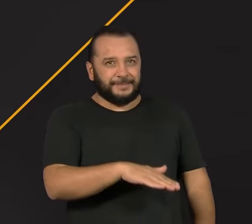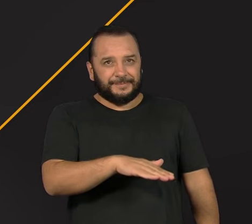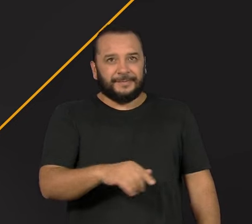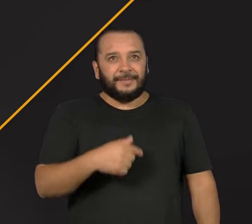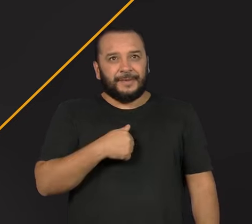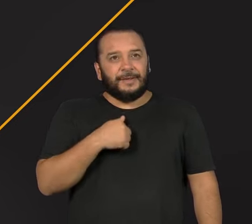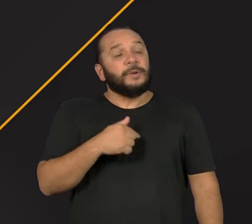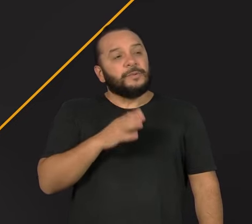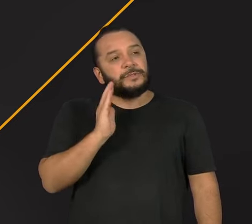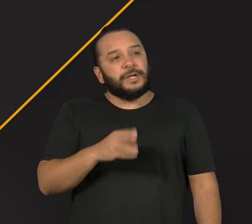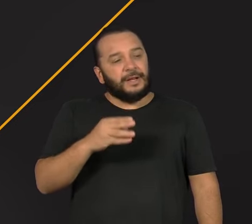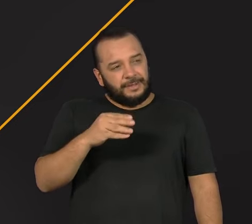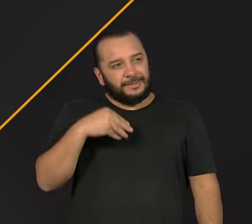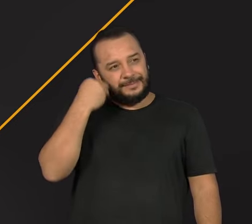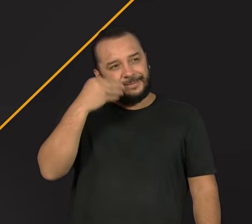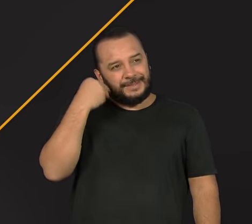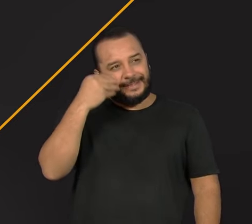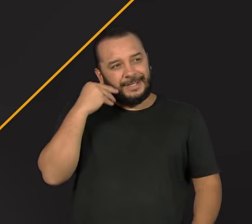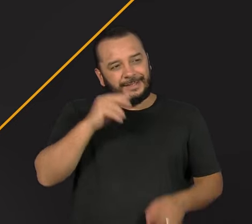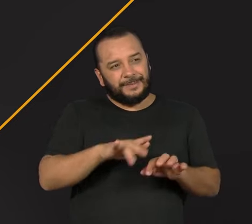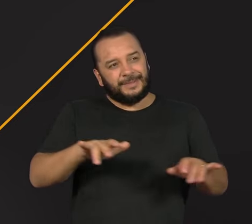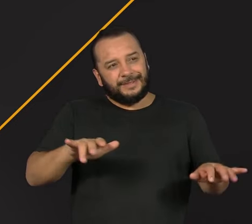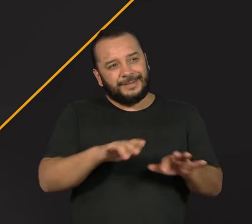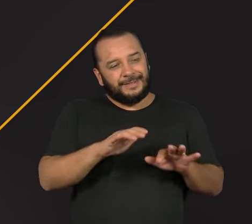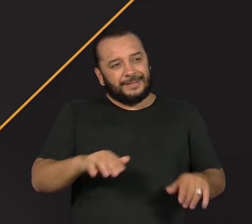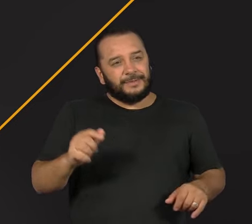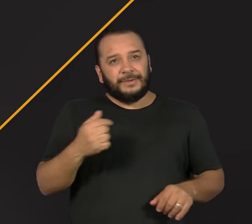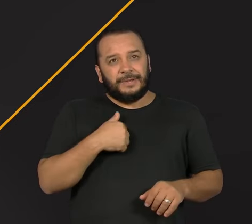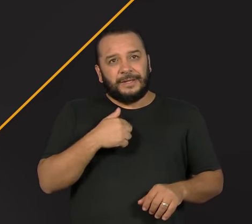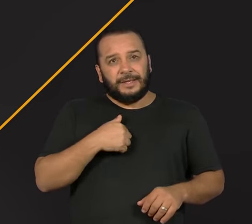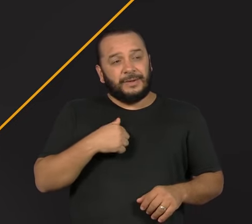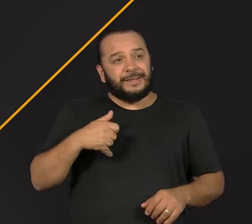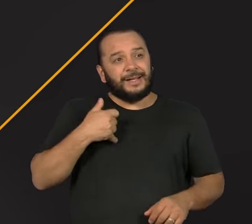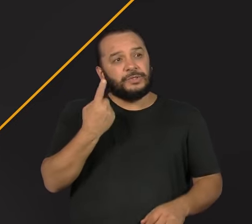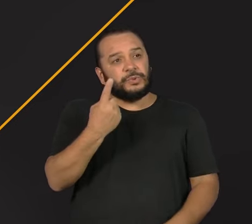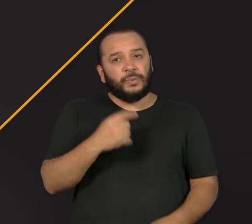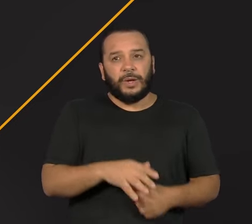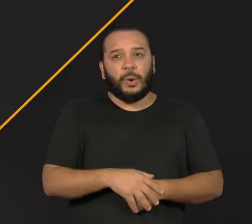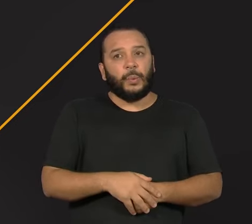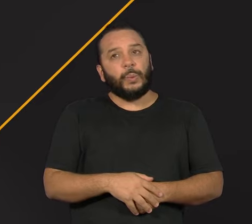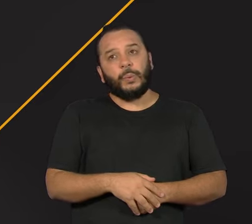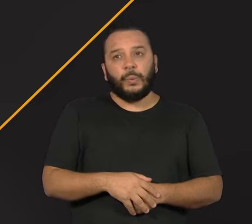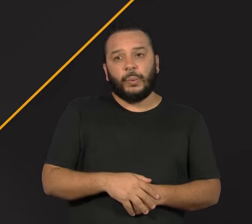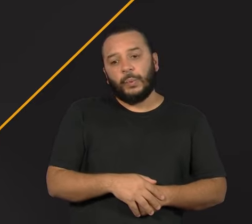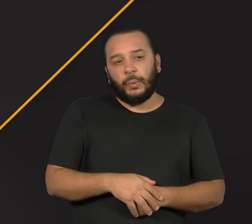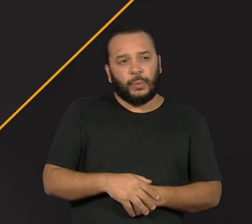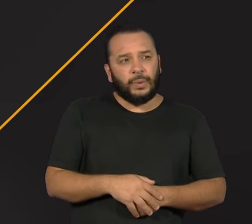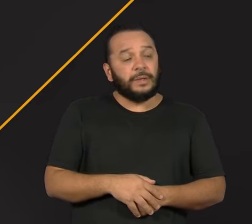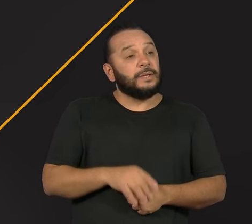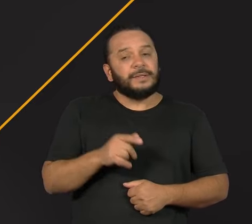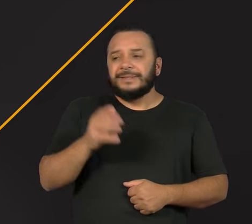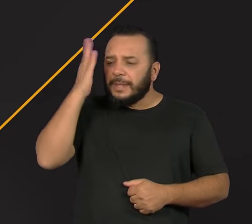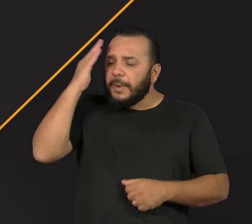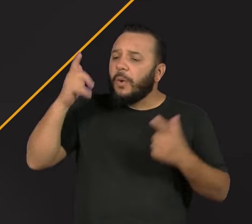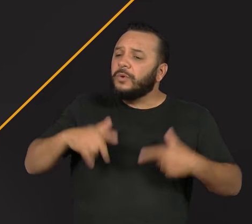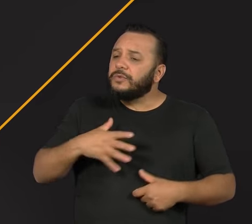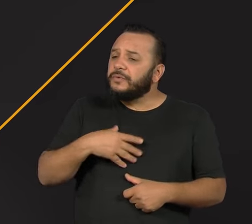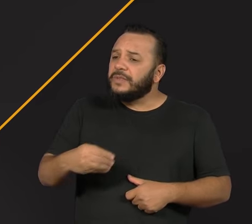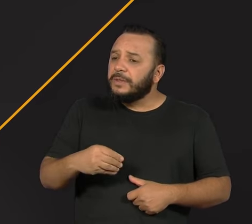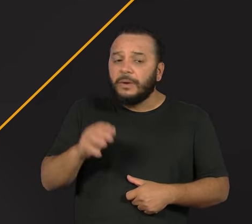com o piano a minha vida inteira. E eu assoviava com um ano de idade. Mas a minha mãe conta que queria saber onde o Deriquinho estava, era só